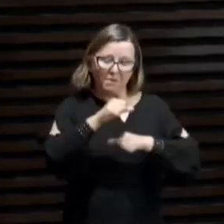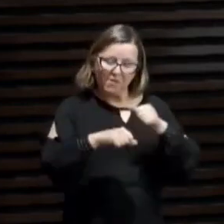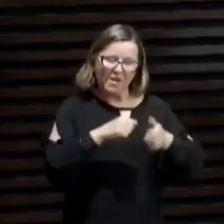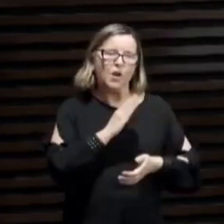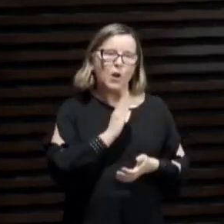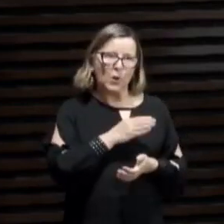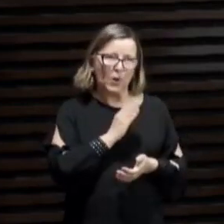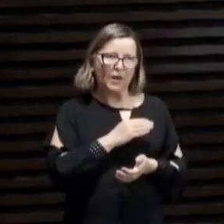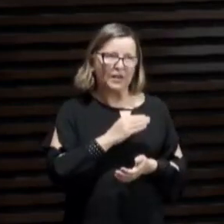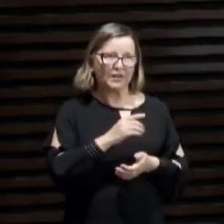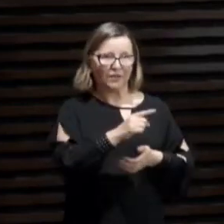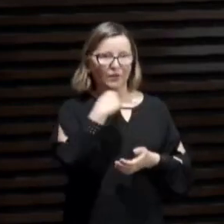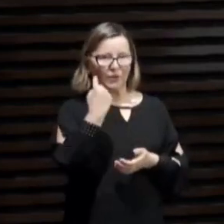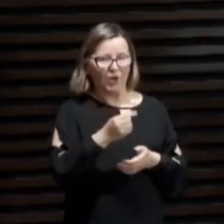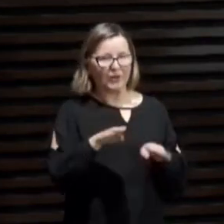Não pode?